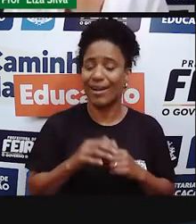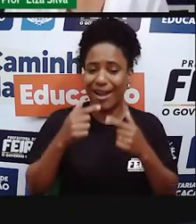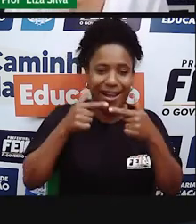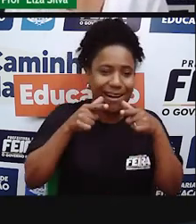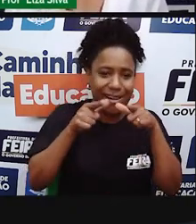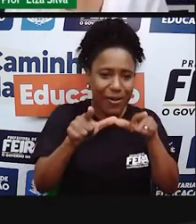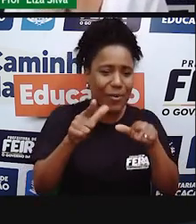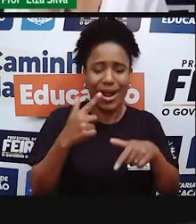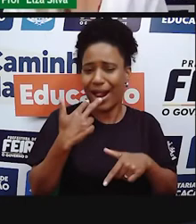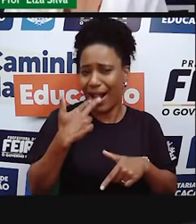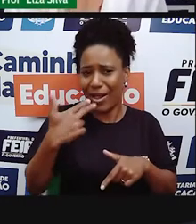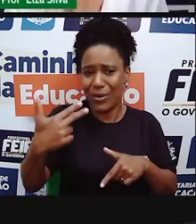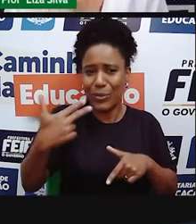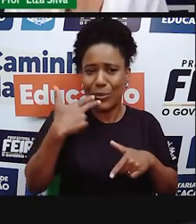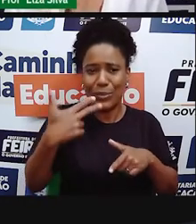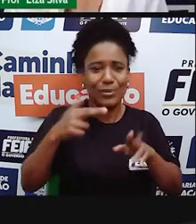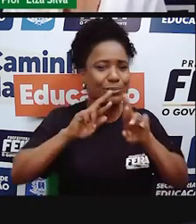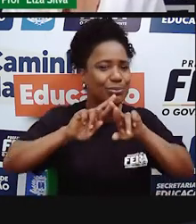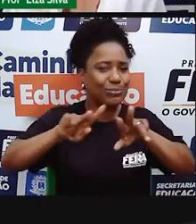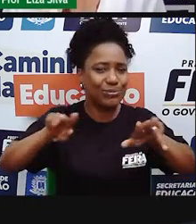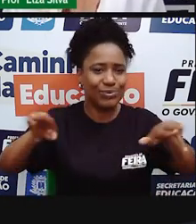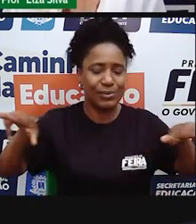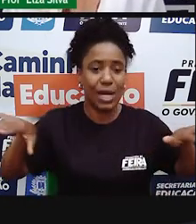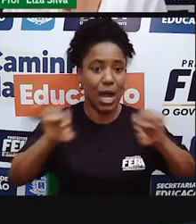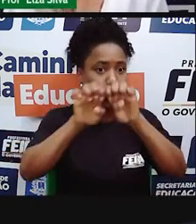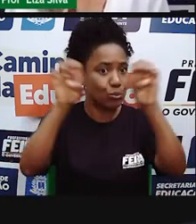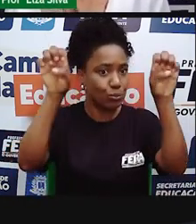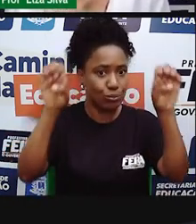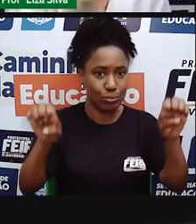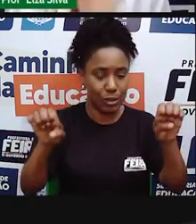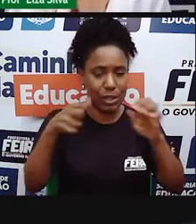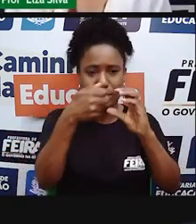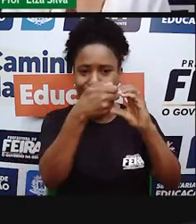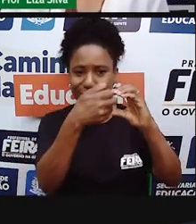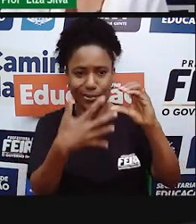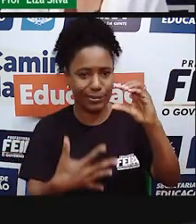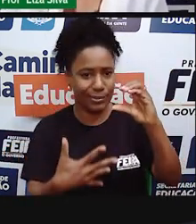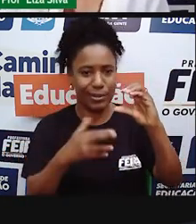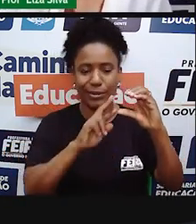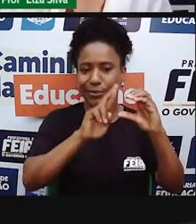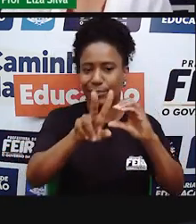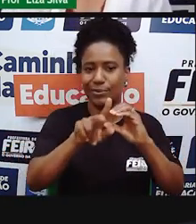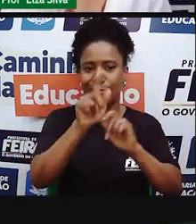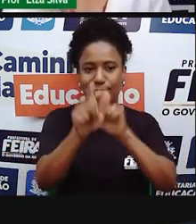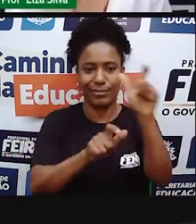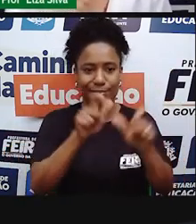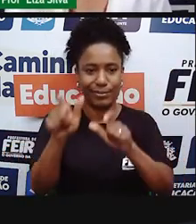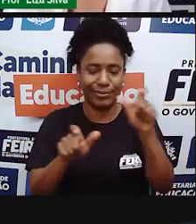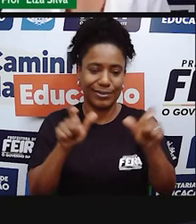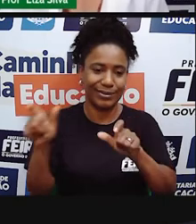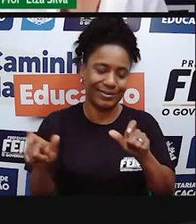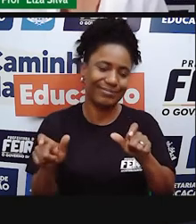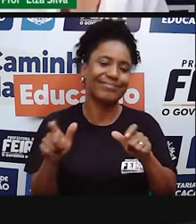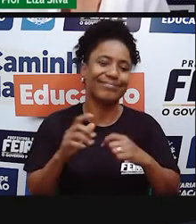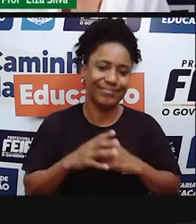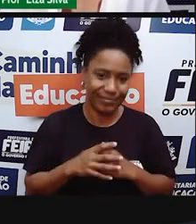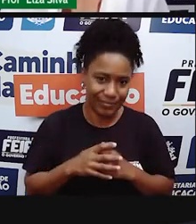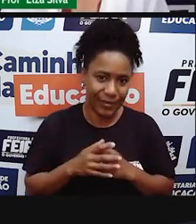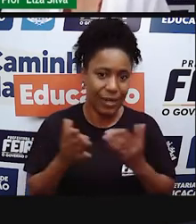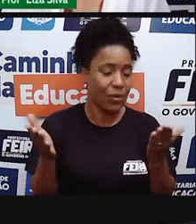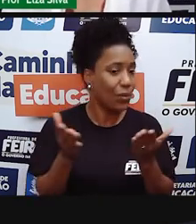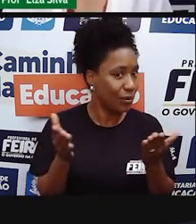têm características, estruturas diferentes. Então, hoje nós vamos aqui aprender uma estrutura